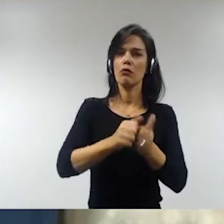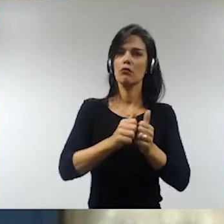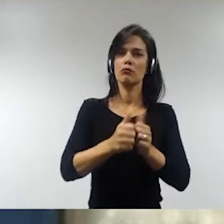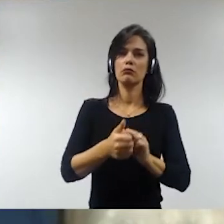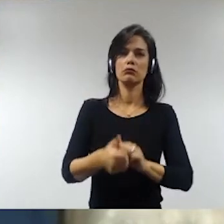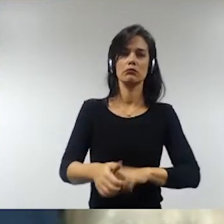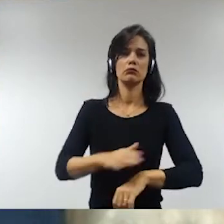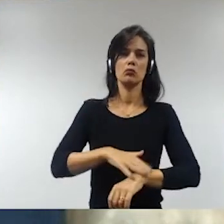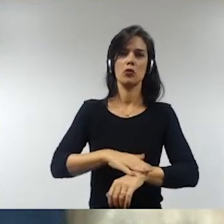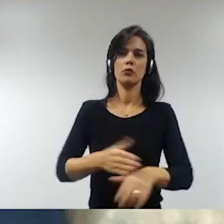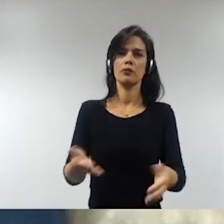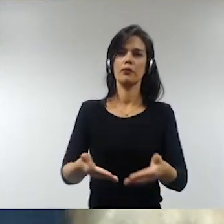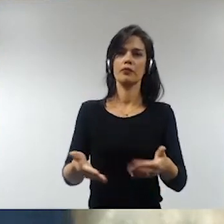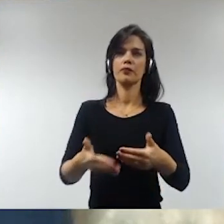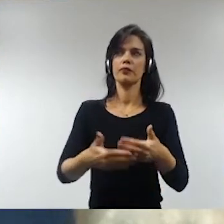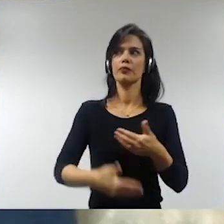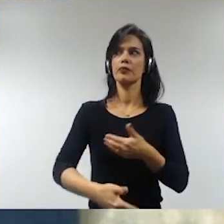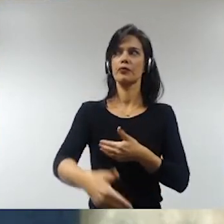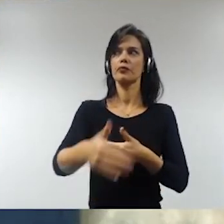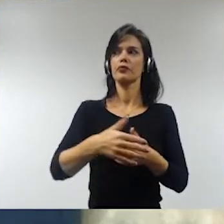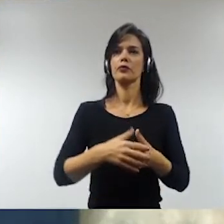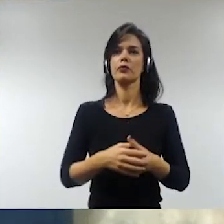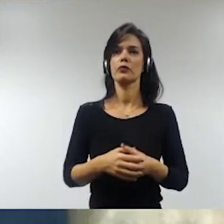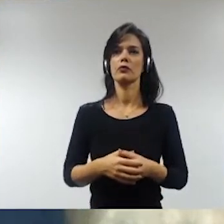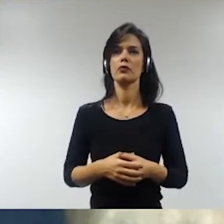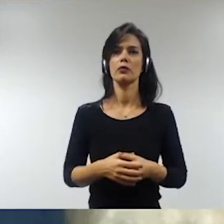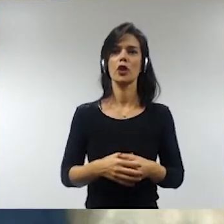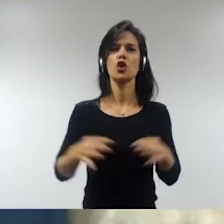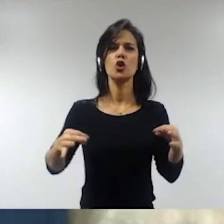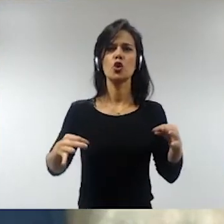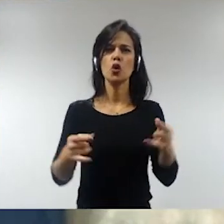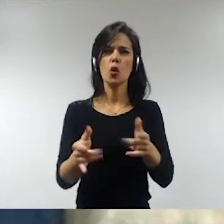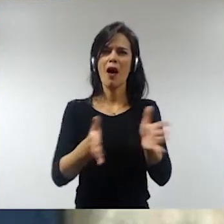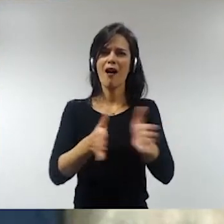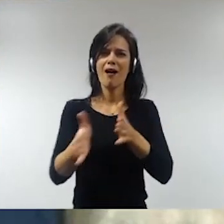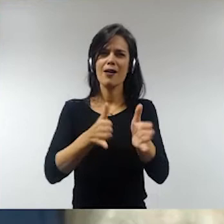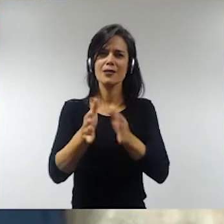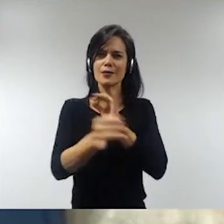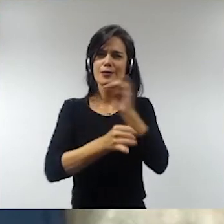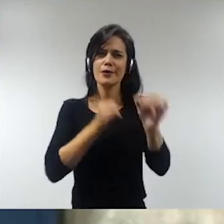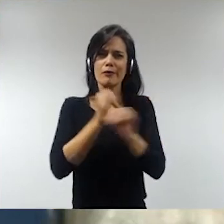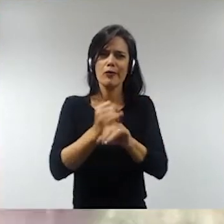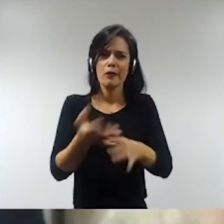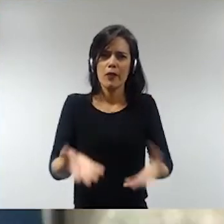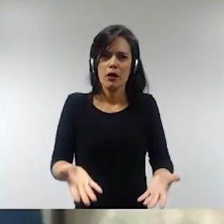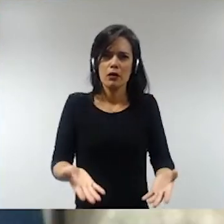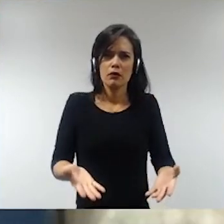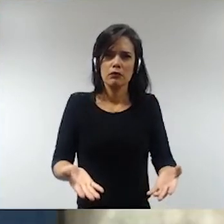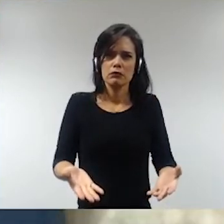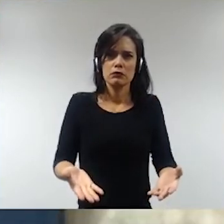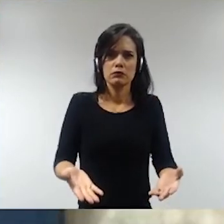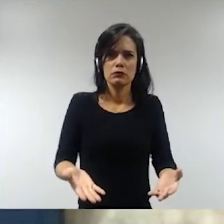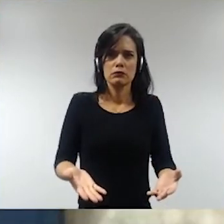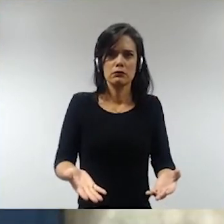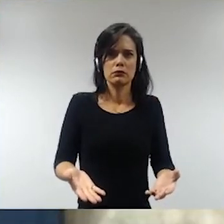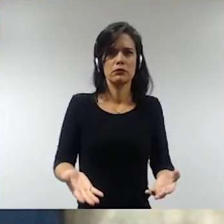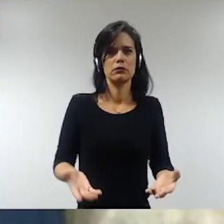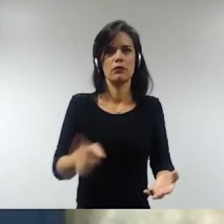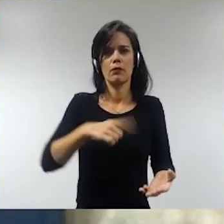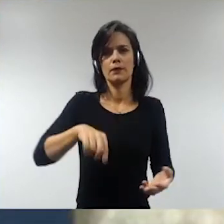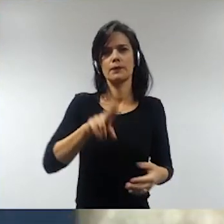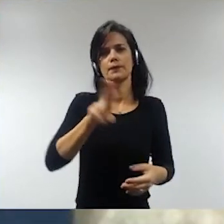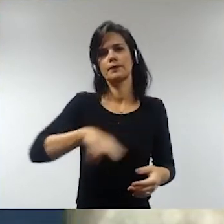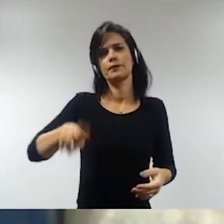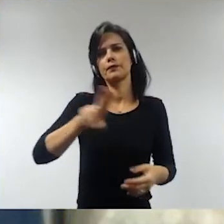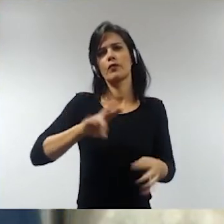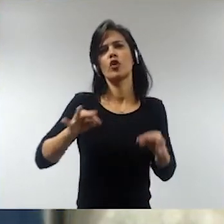a esse momento. Nem todo mundo tem acesso a esses meios de informática aqui, por exemplo, que nós estamos usando hoje. Nem